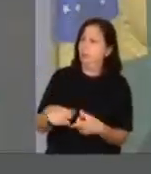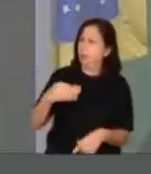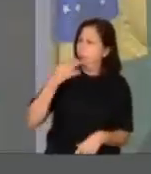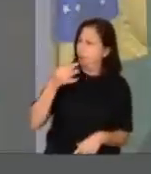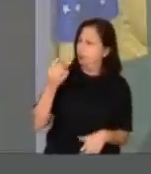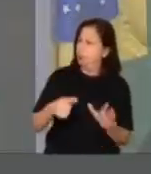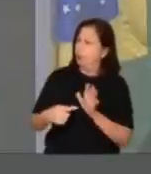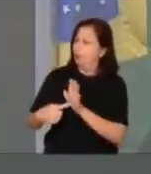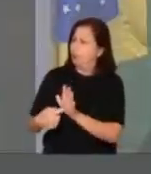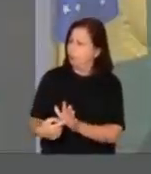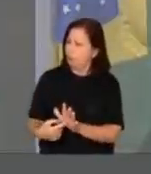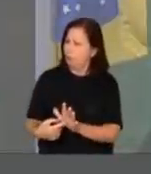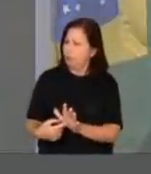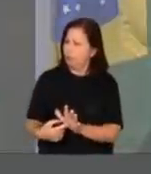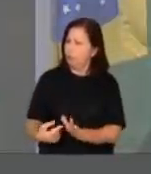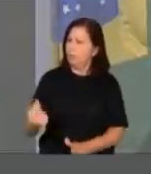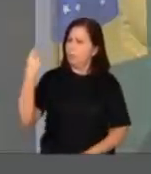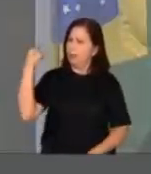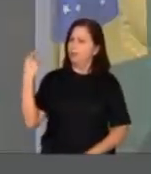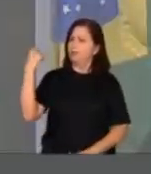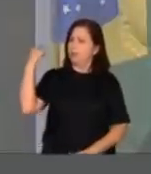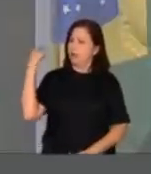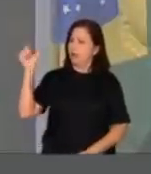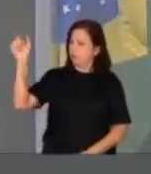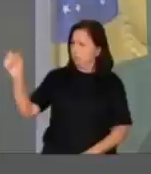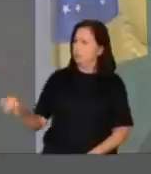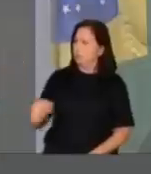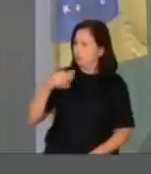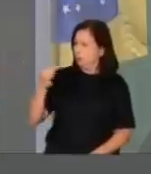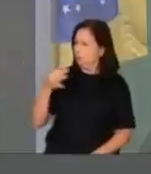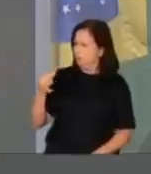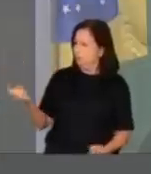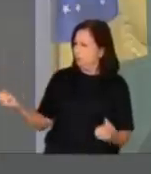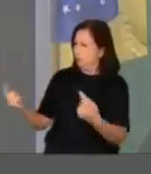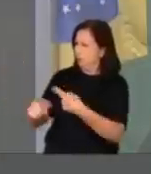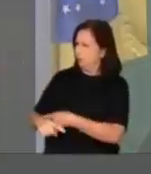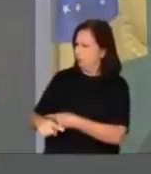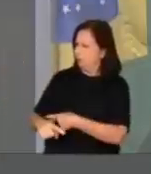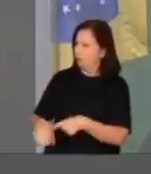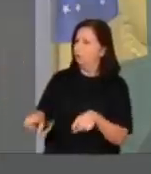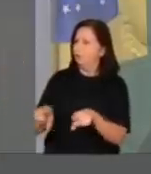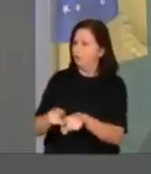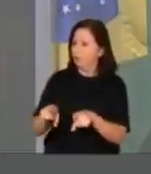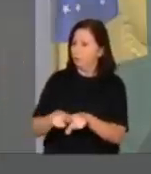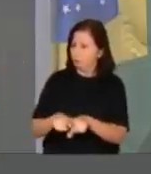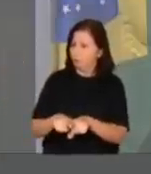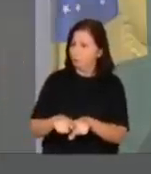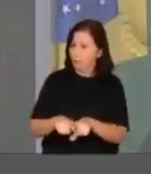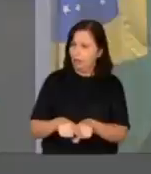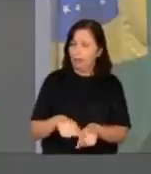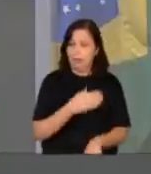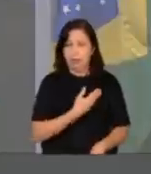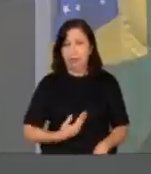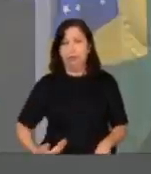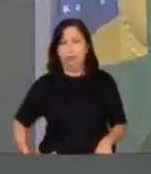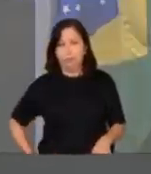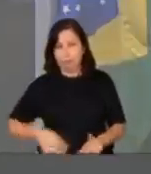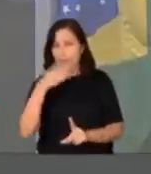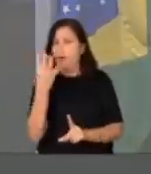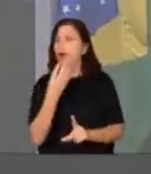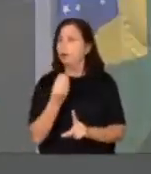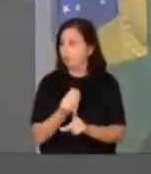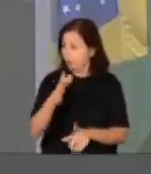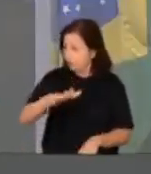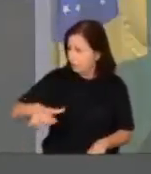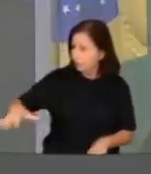fizeram parte de um governo que não só era em grande parte pautado por artistas, como